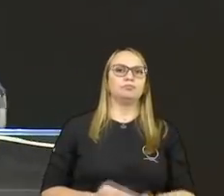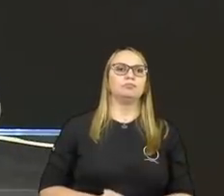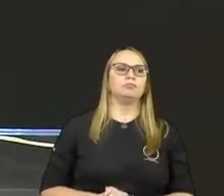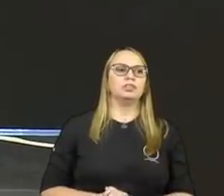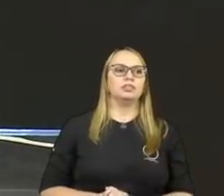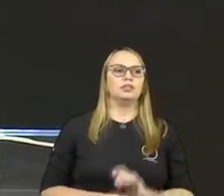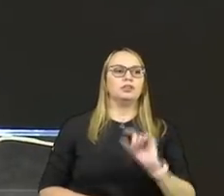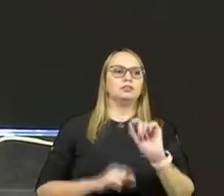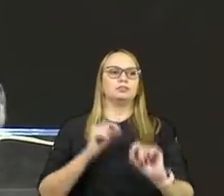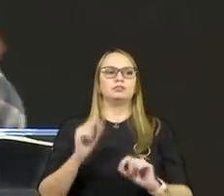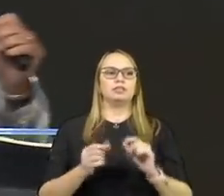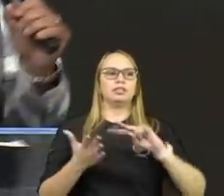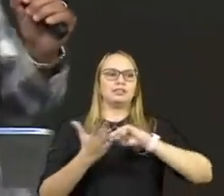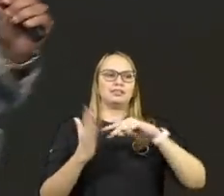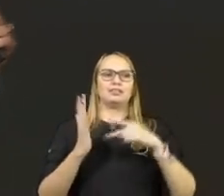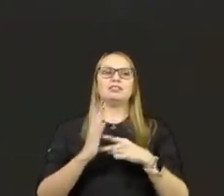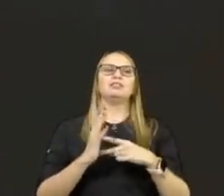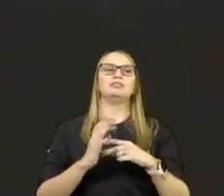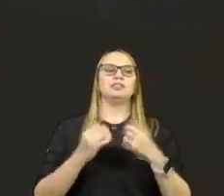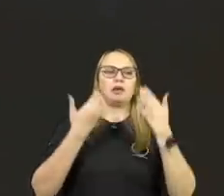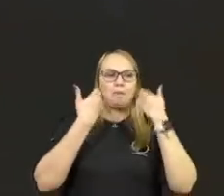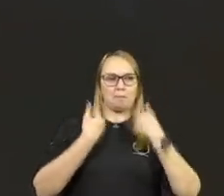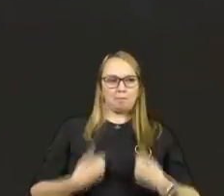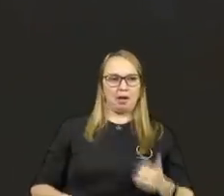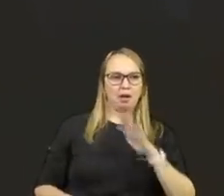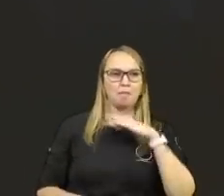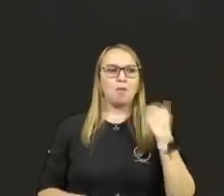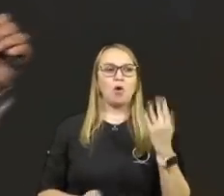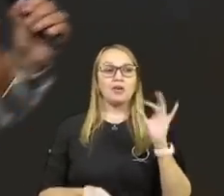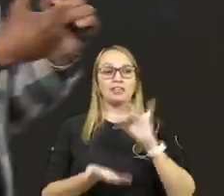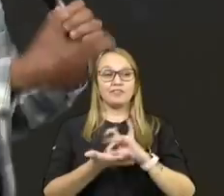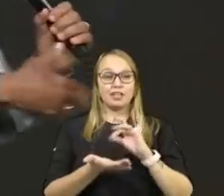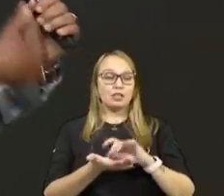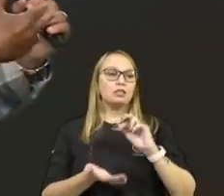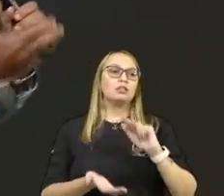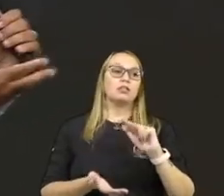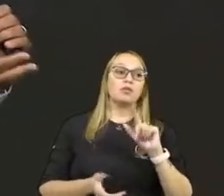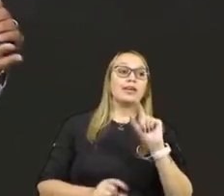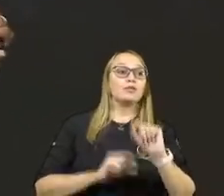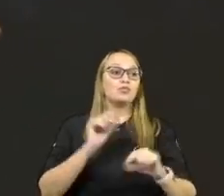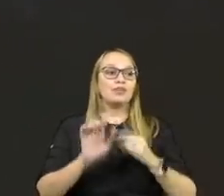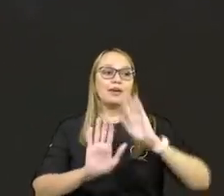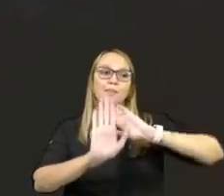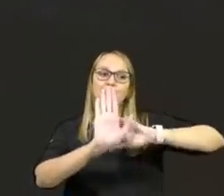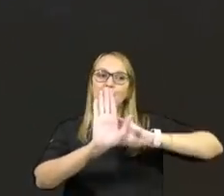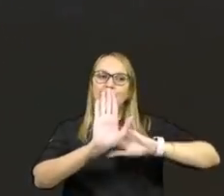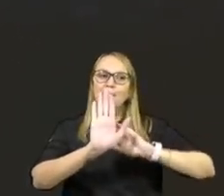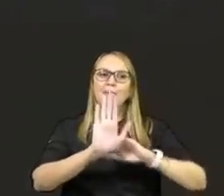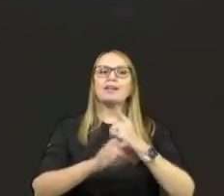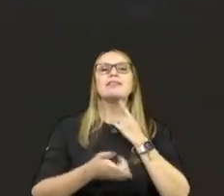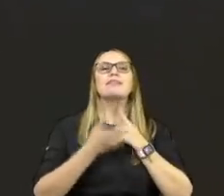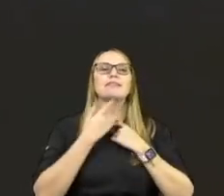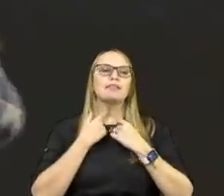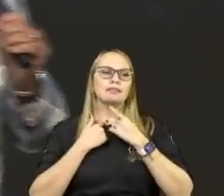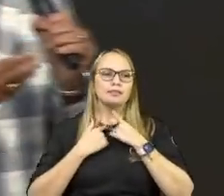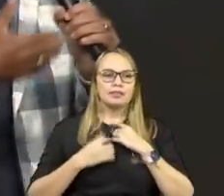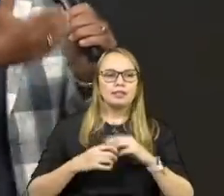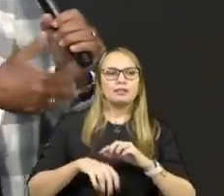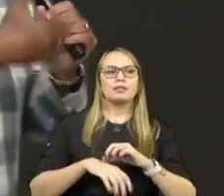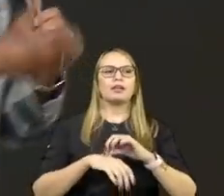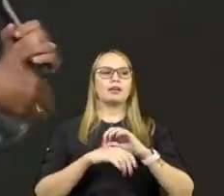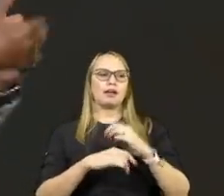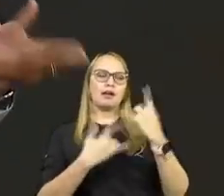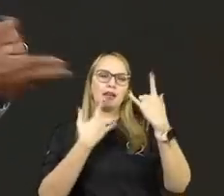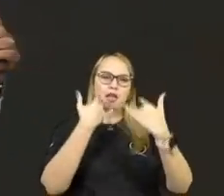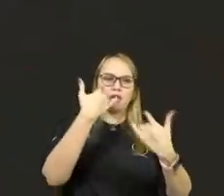morrer, a linguagem é fazei morrer os desejos da sua natureza. Fazei morrer